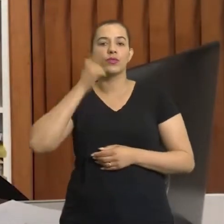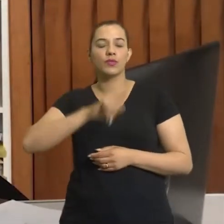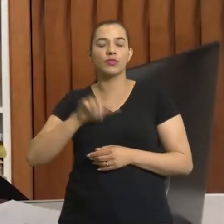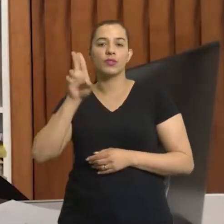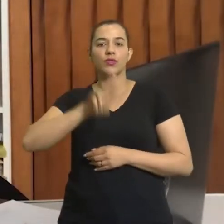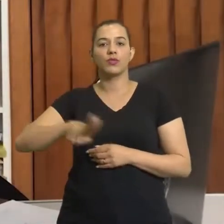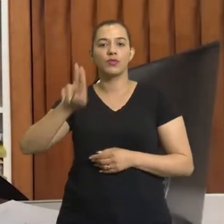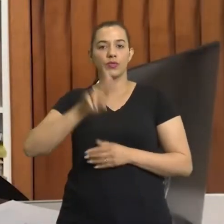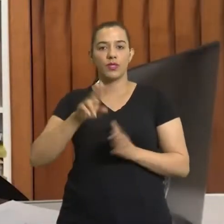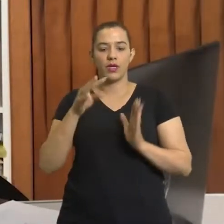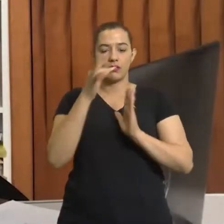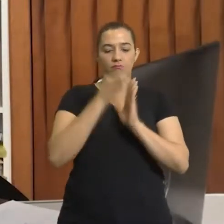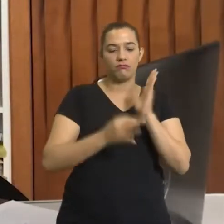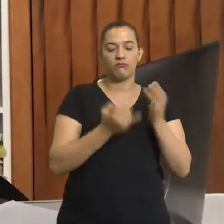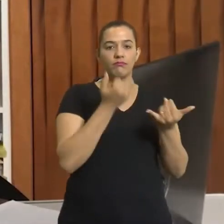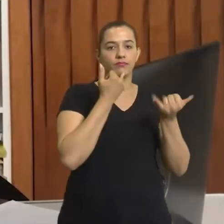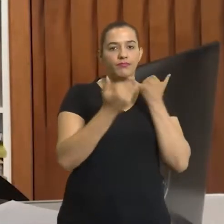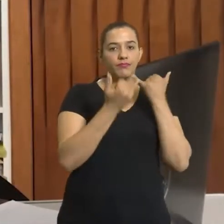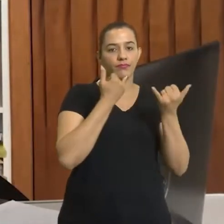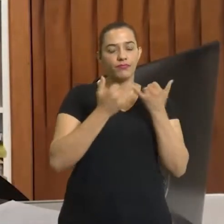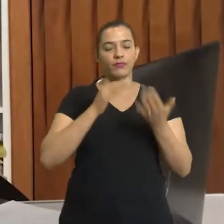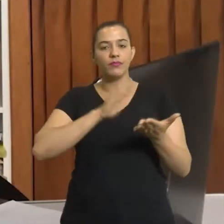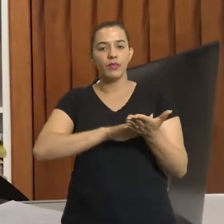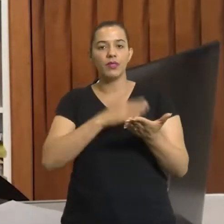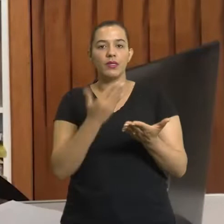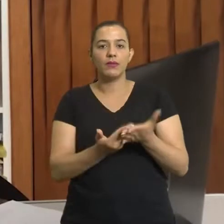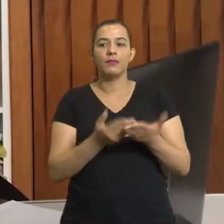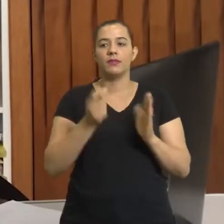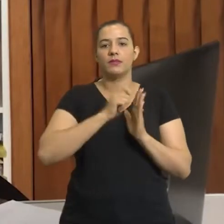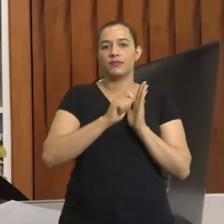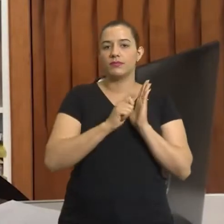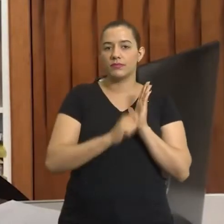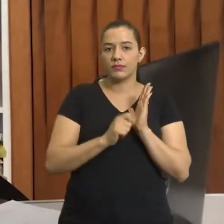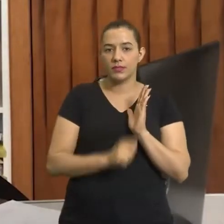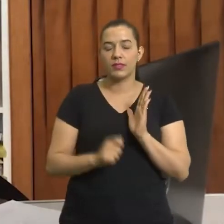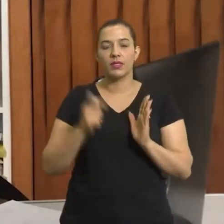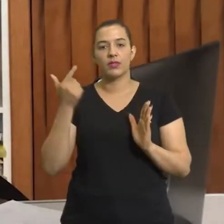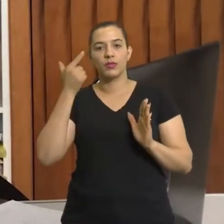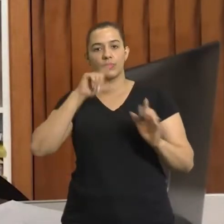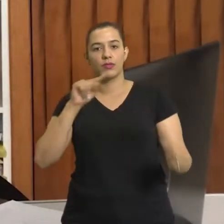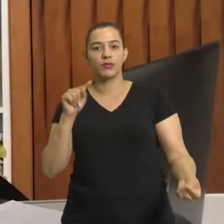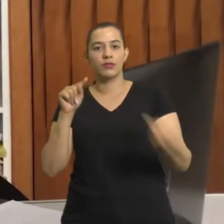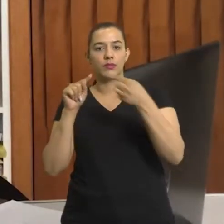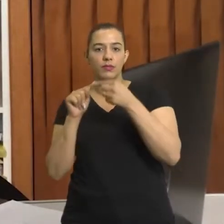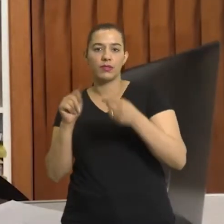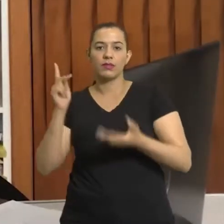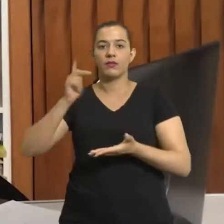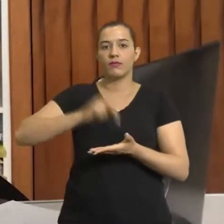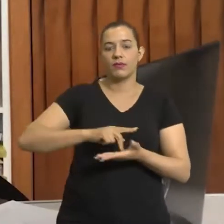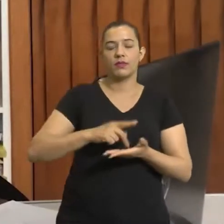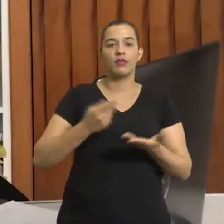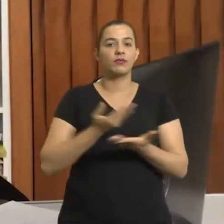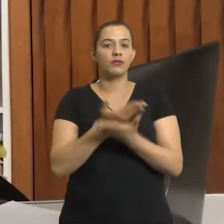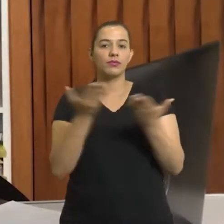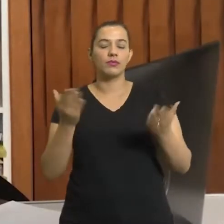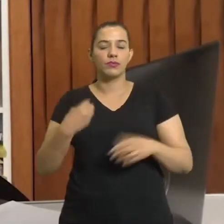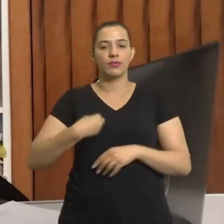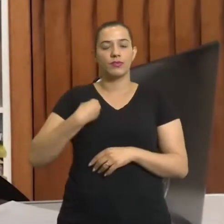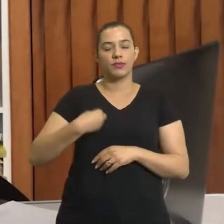usar aquilo, né, interpretar aquilo que está escrito e conseguir relacionar isso com a realidade, com o mundo em que você